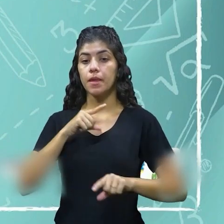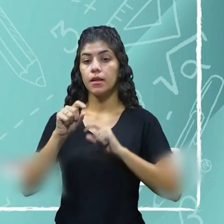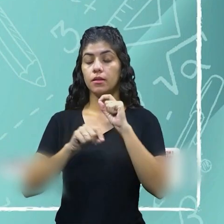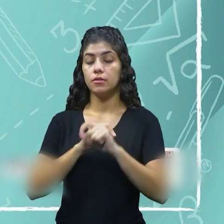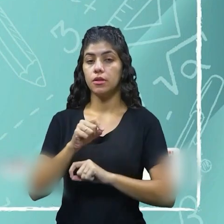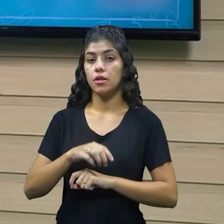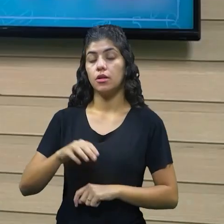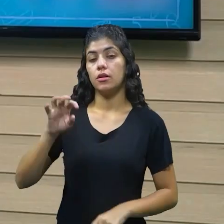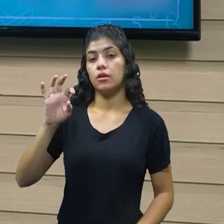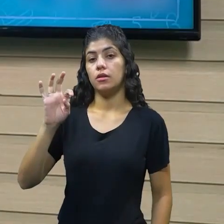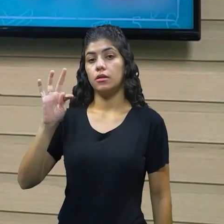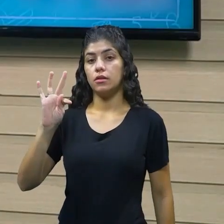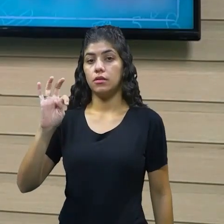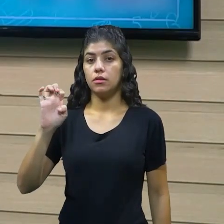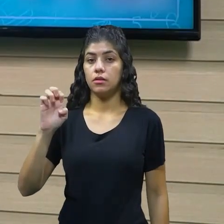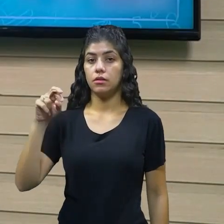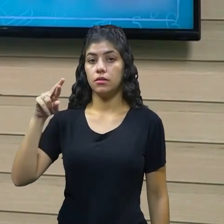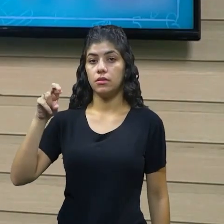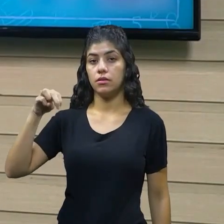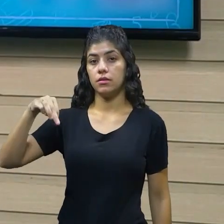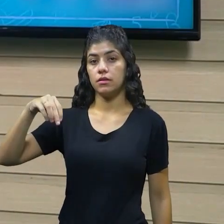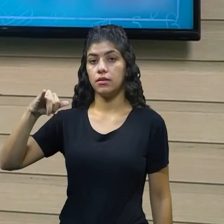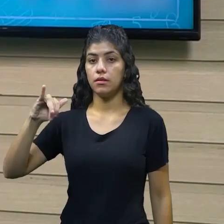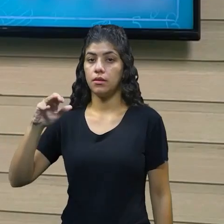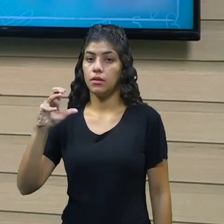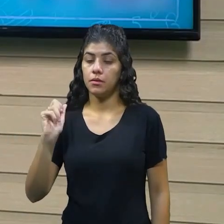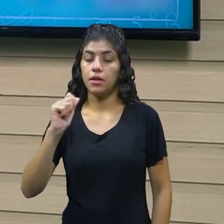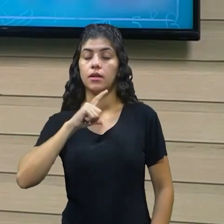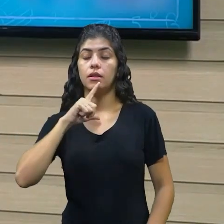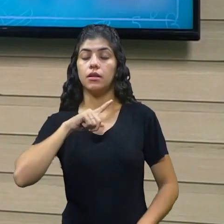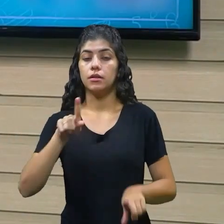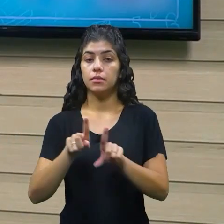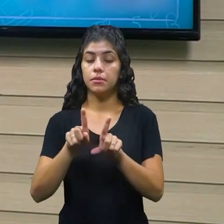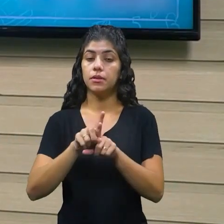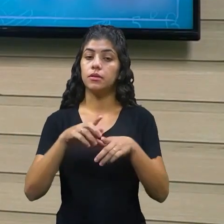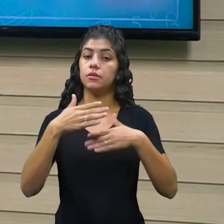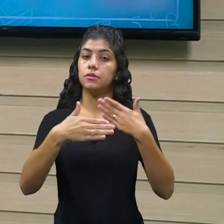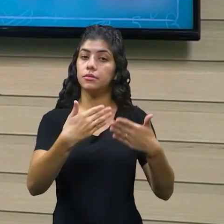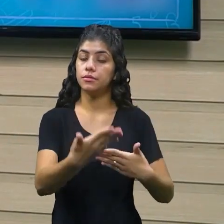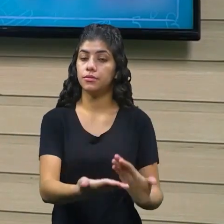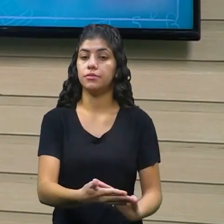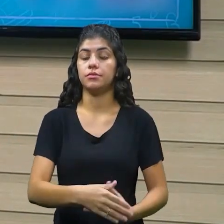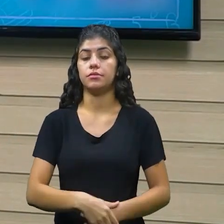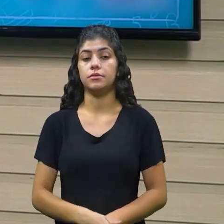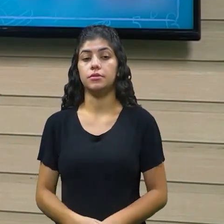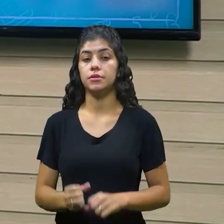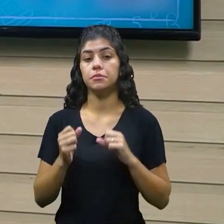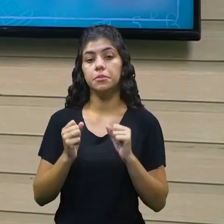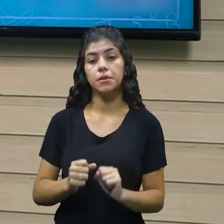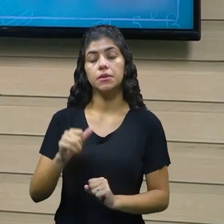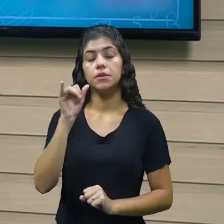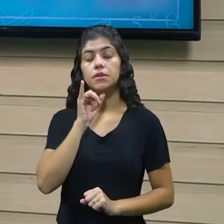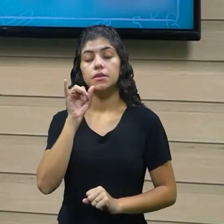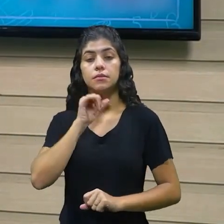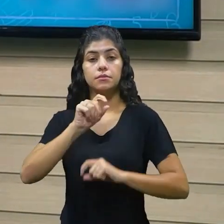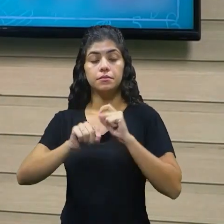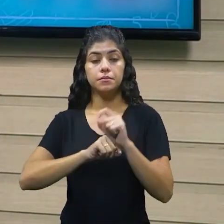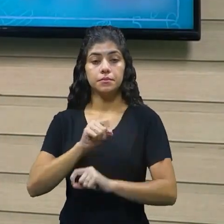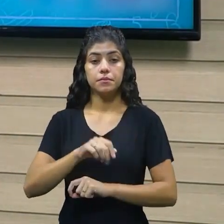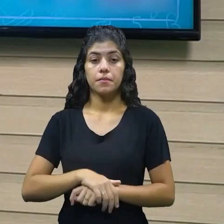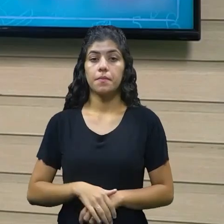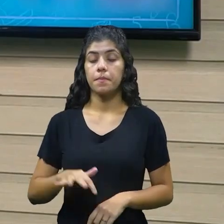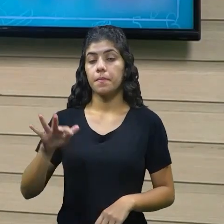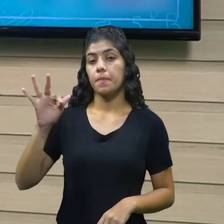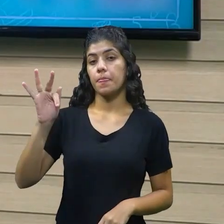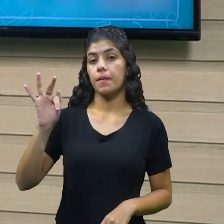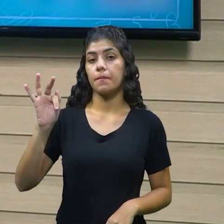tipo térmica, né? Essa energia vai manifestar trabalho, né, através da térmica. A gente pode ter um exemplo aí, as termoelétricas,